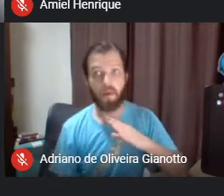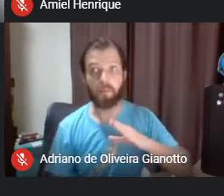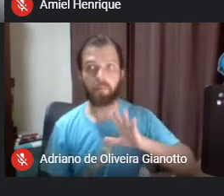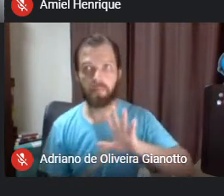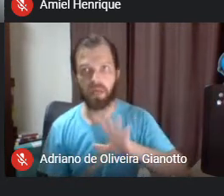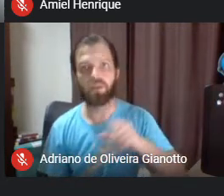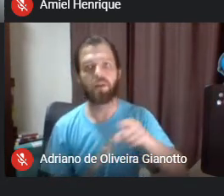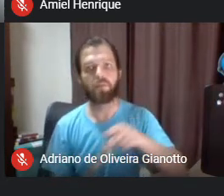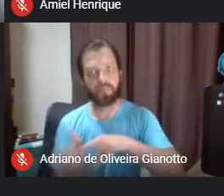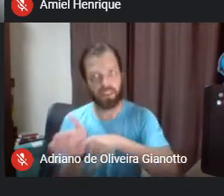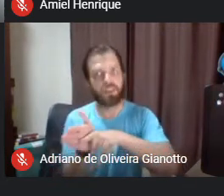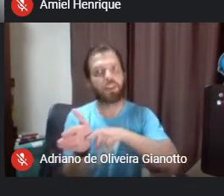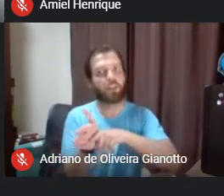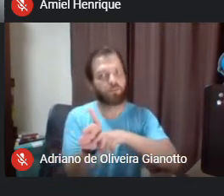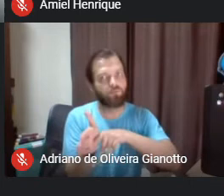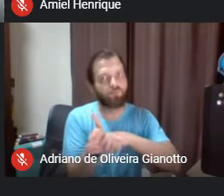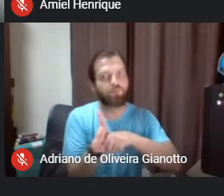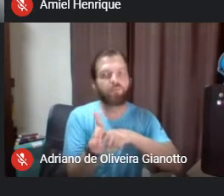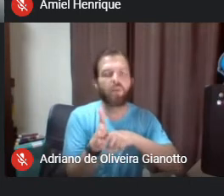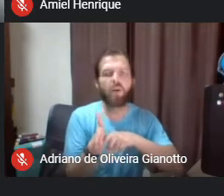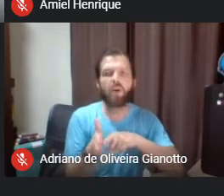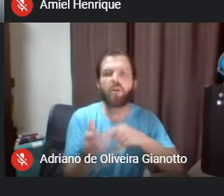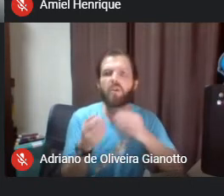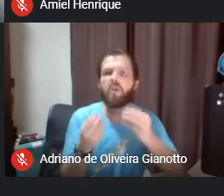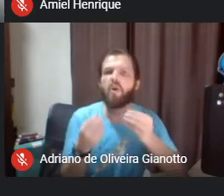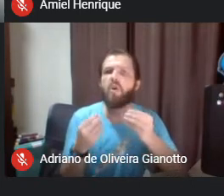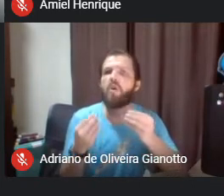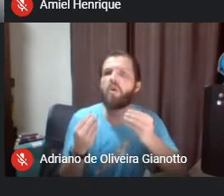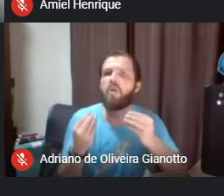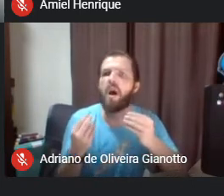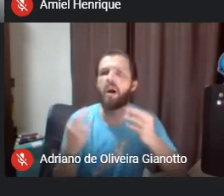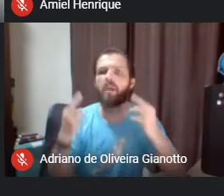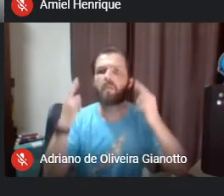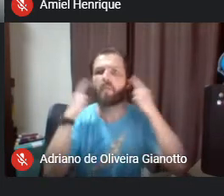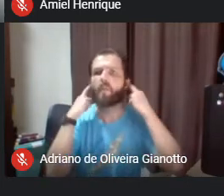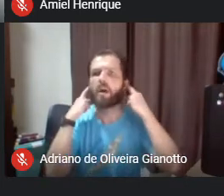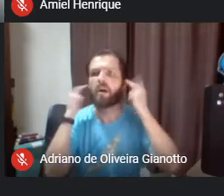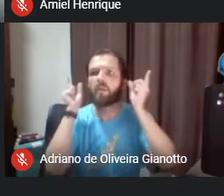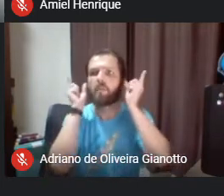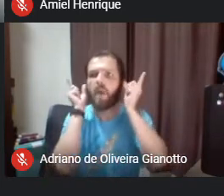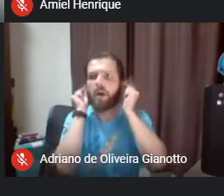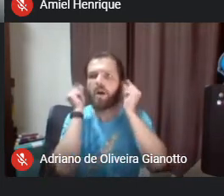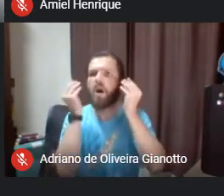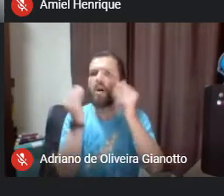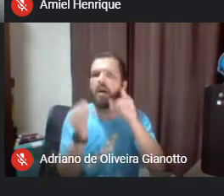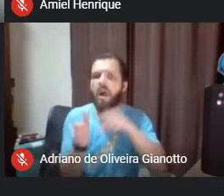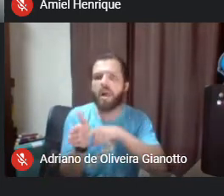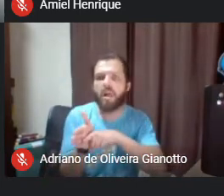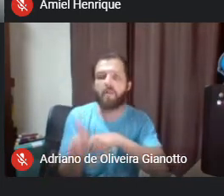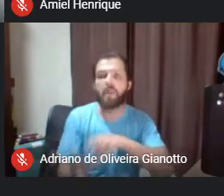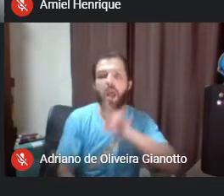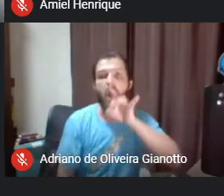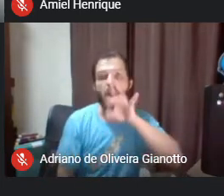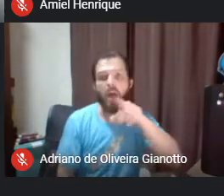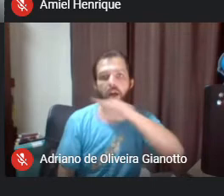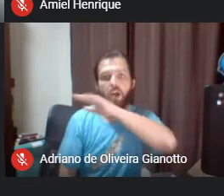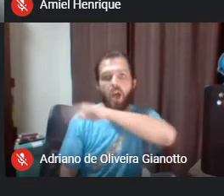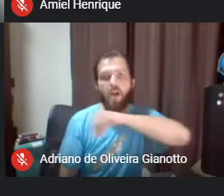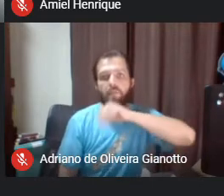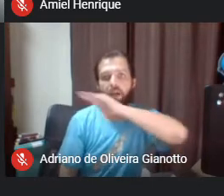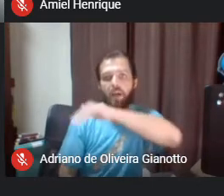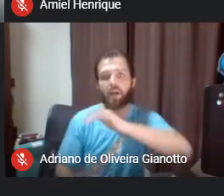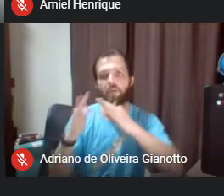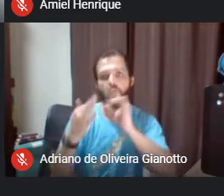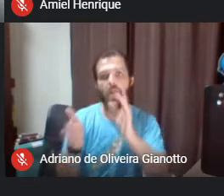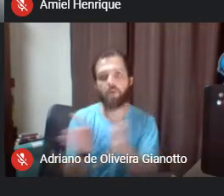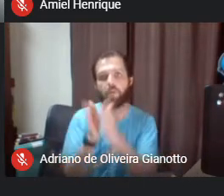muito prejudicial para as comunidades surdas. Nas pesquisas, quando ele encontrava uma